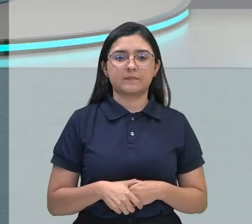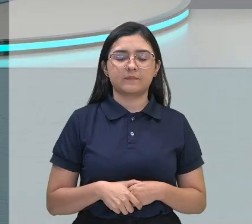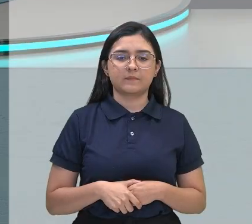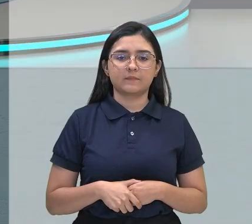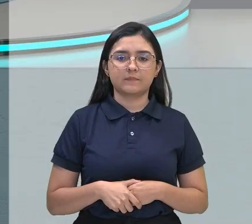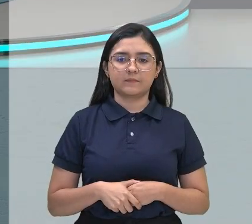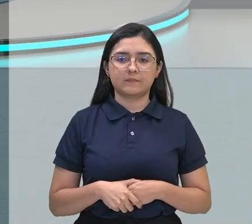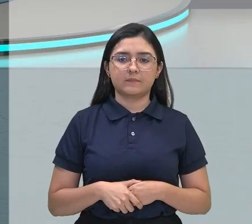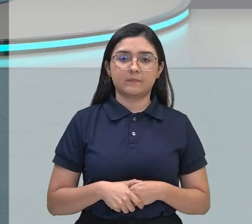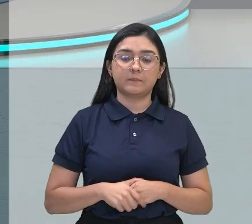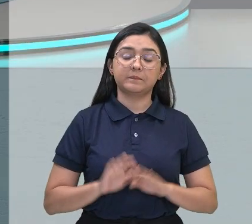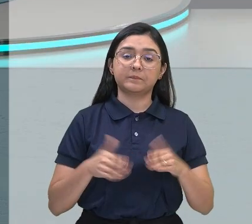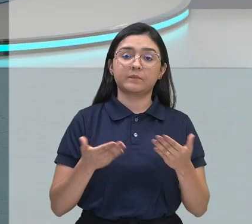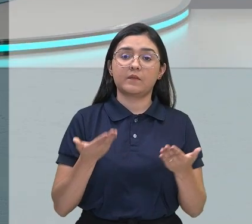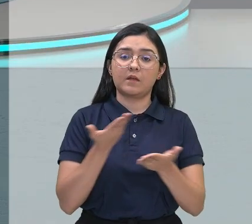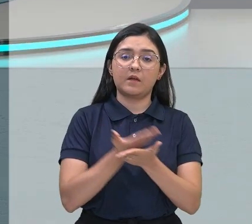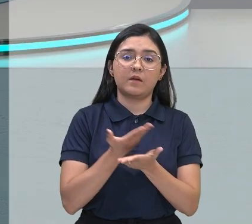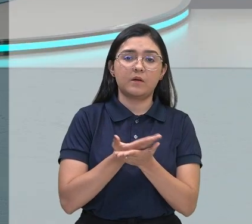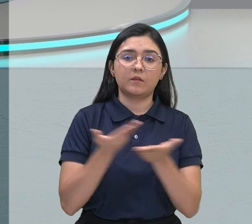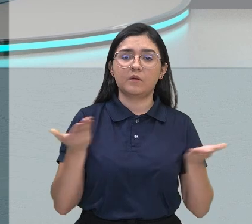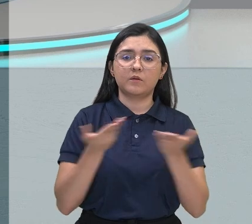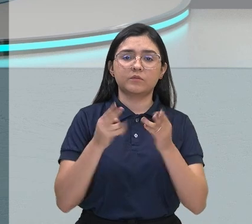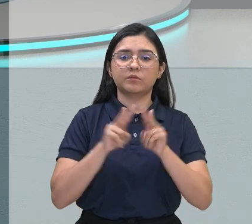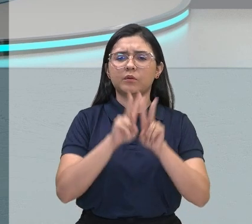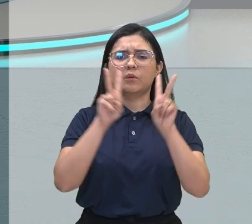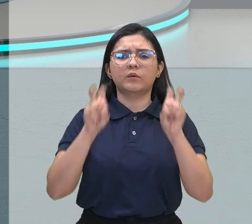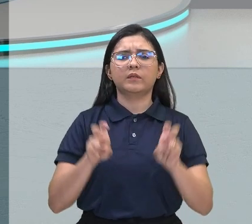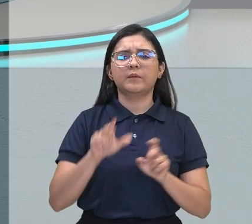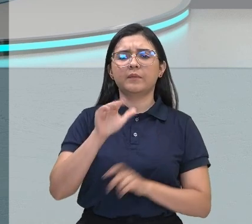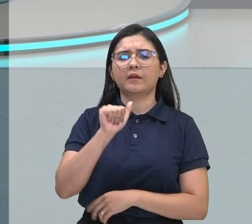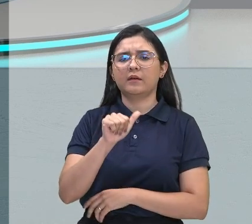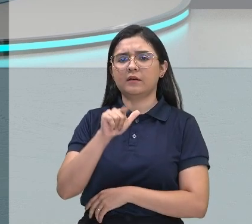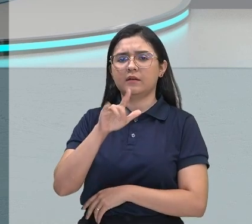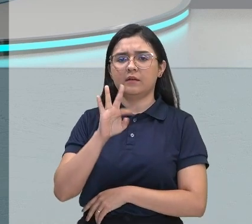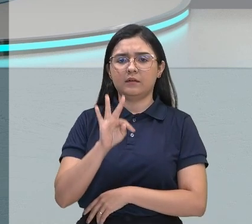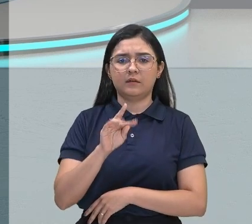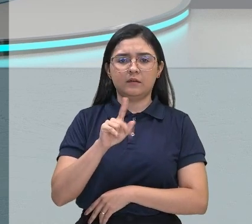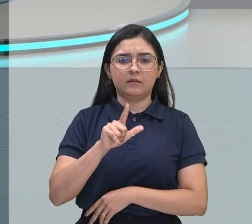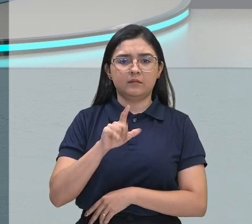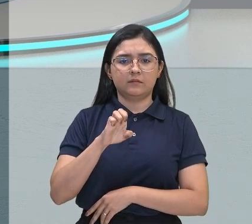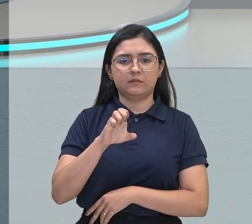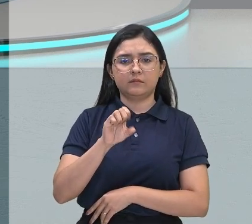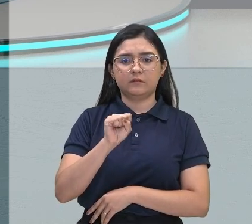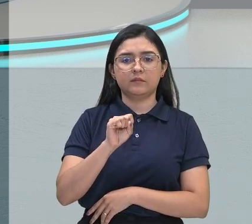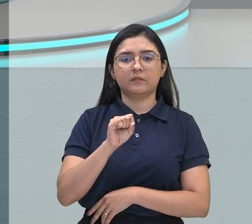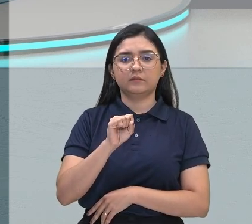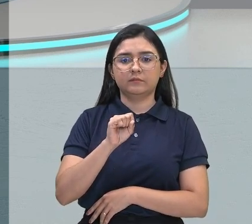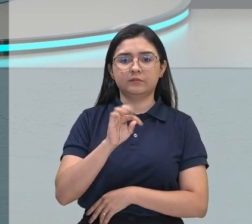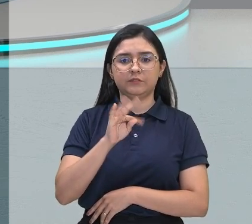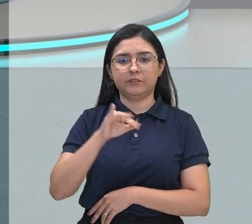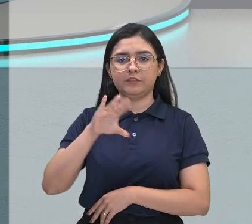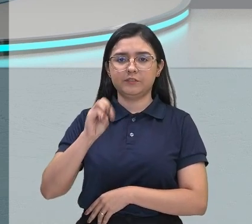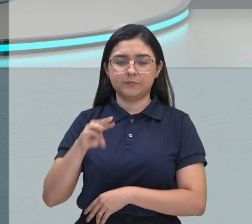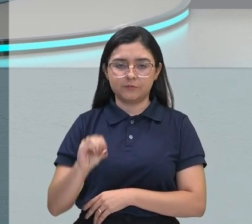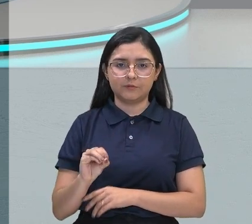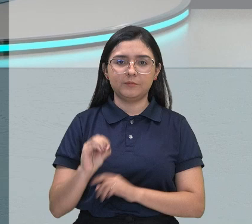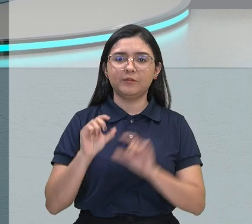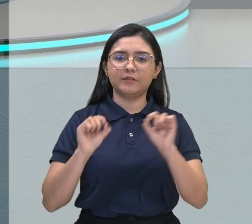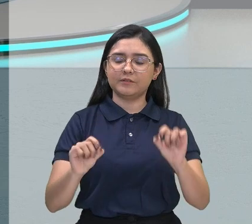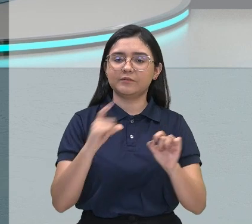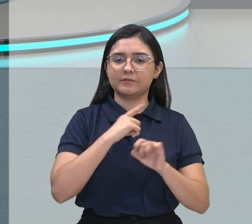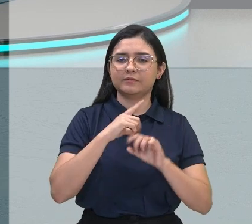Bom, para esta aula que vamos falar sobre atletismo, vamos relembrar um pouco aí da história, né? Ou quem